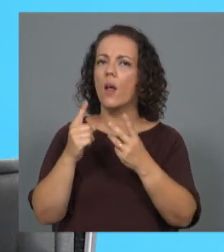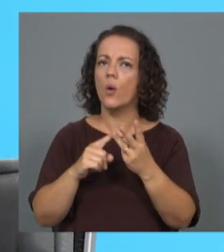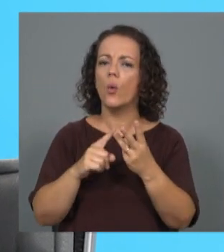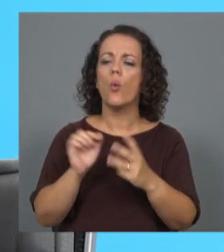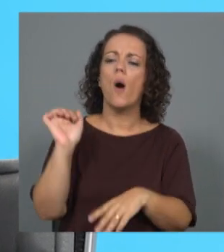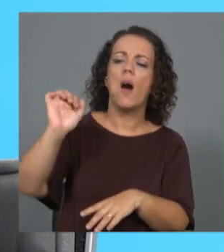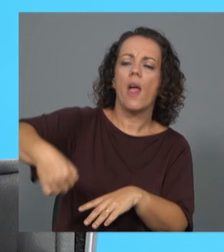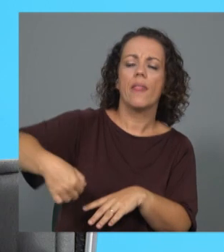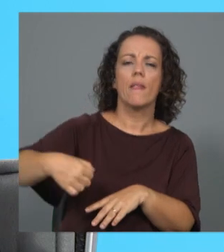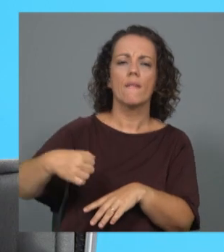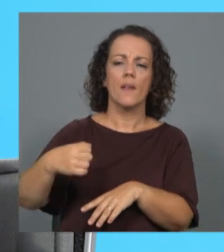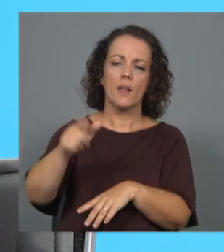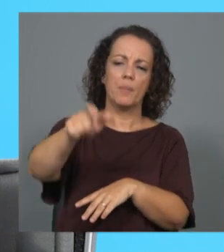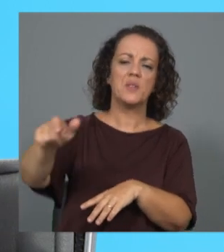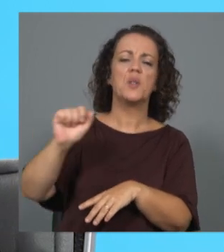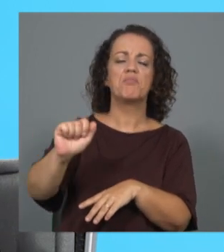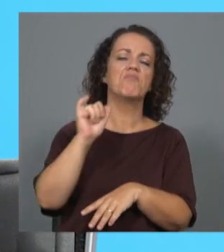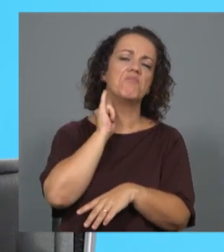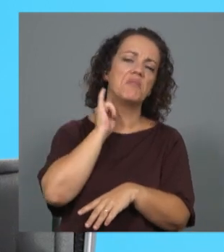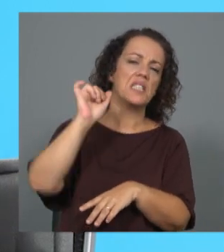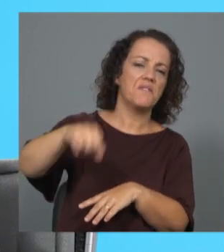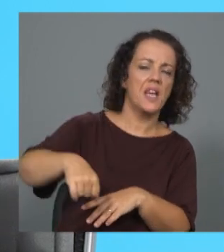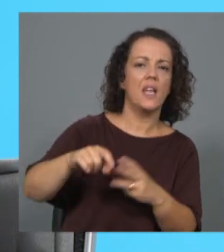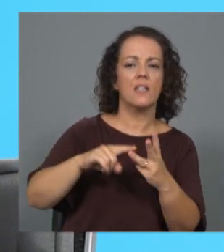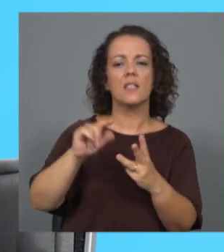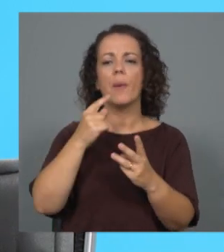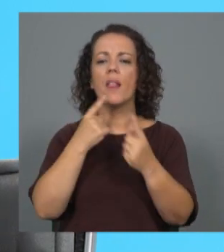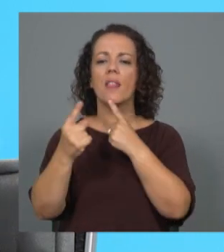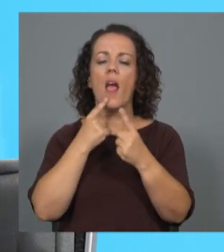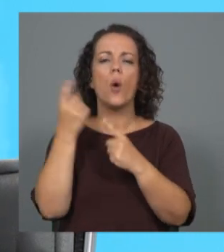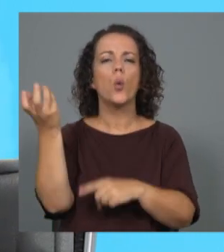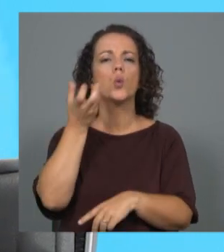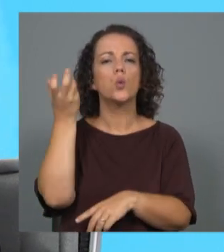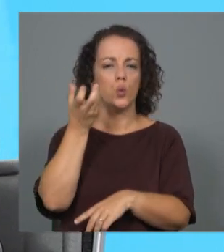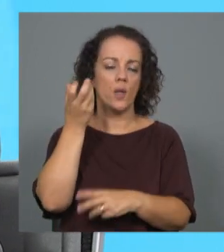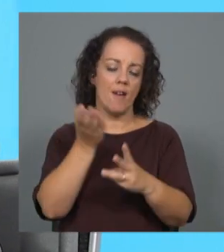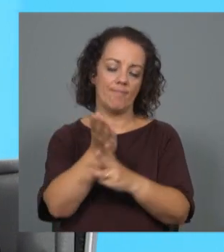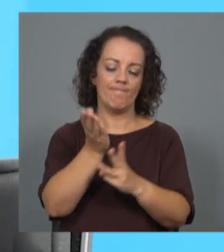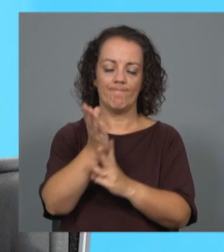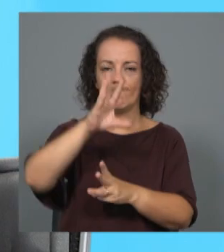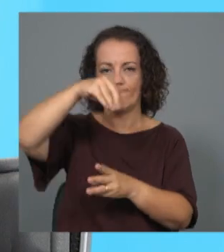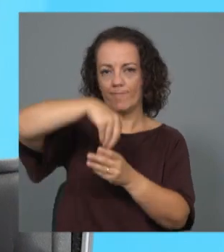está incluído nesses três portais, nesses três